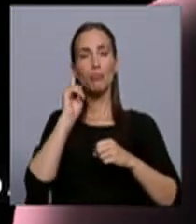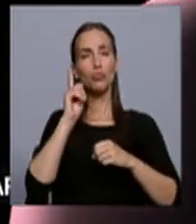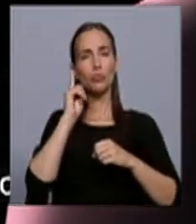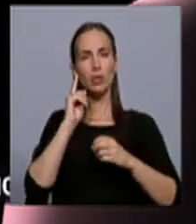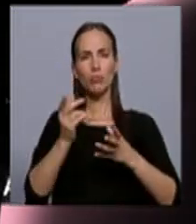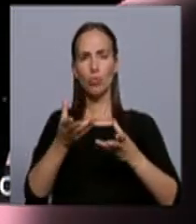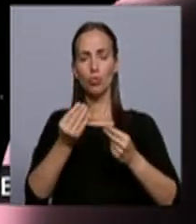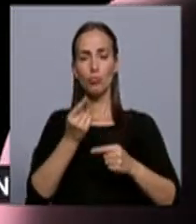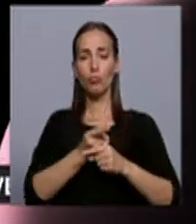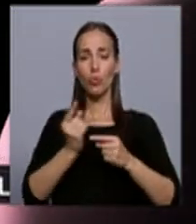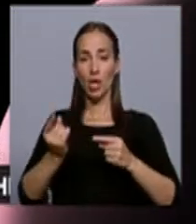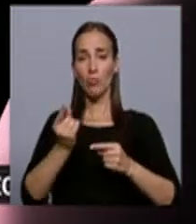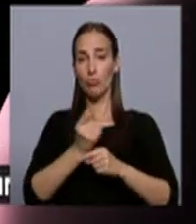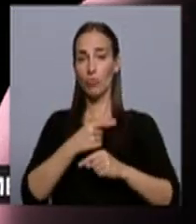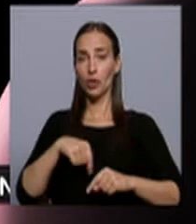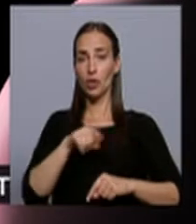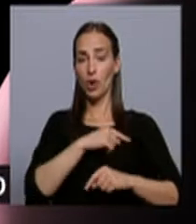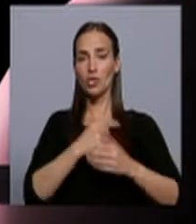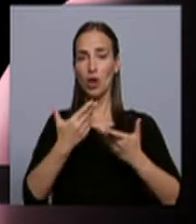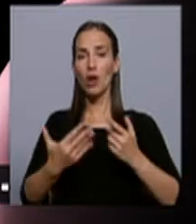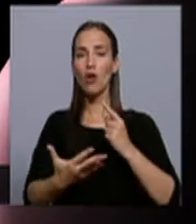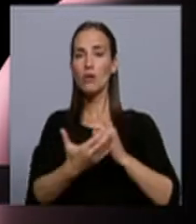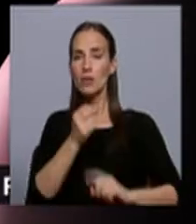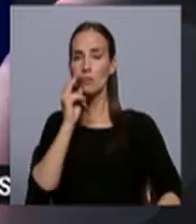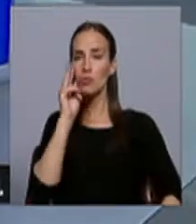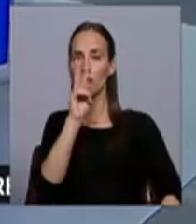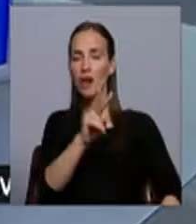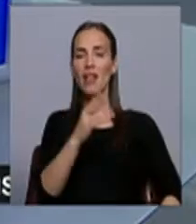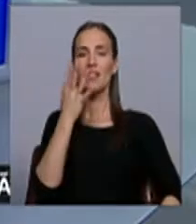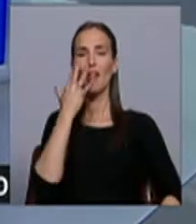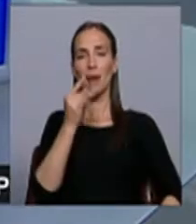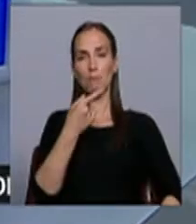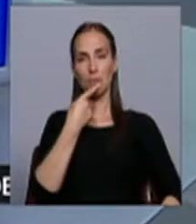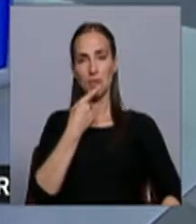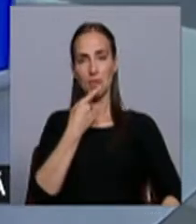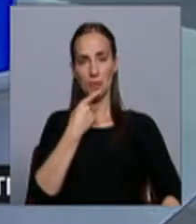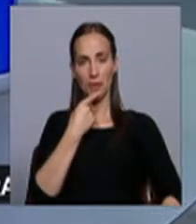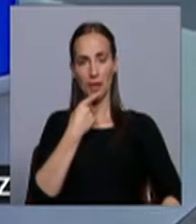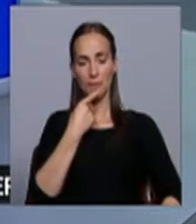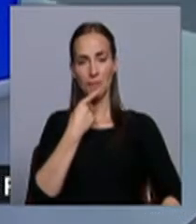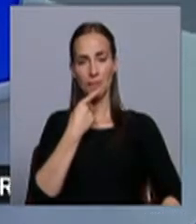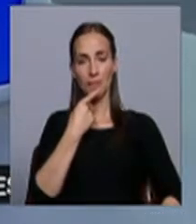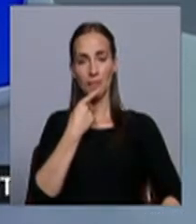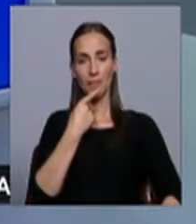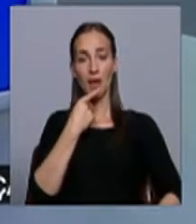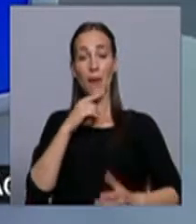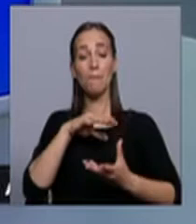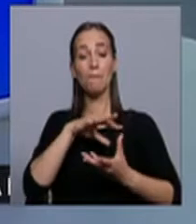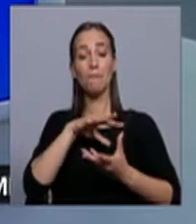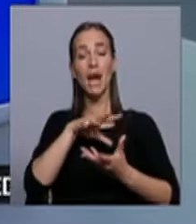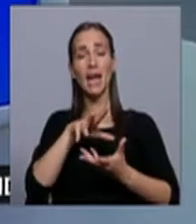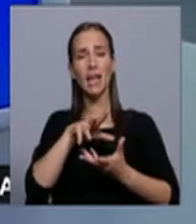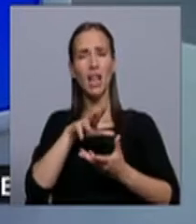tempo passam à sua frente. Isto é um grande dia para a astronomia e para estes astrónomos em particular. Porquê? Porque agora nós